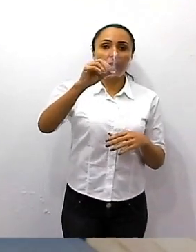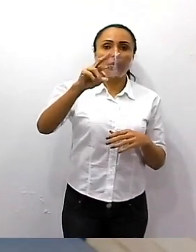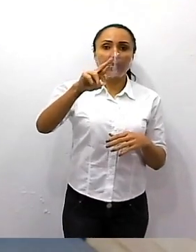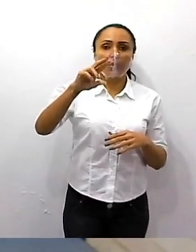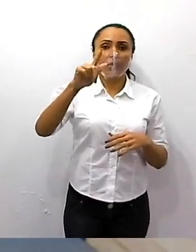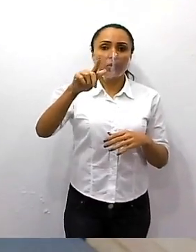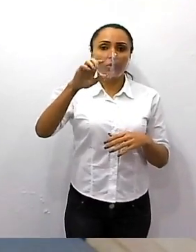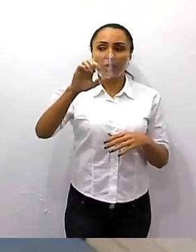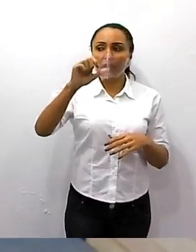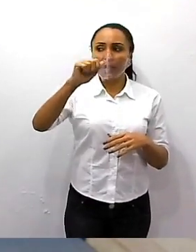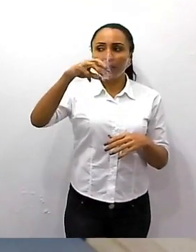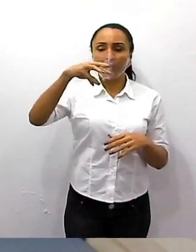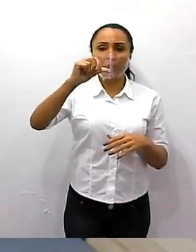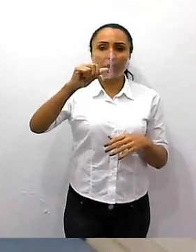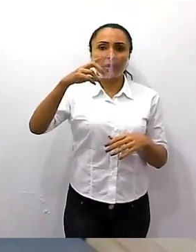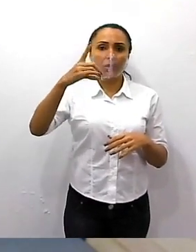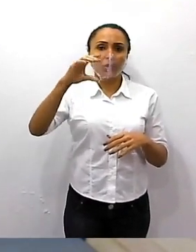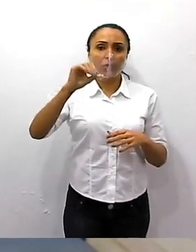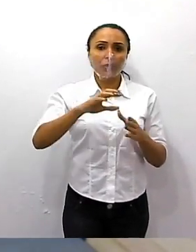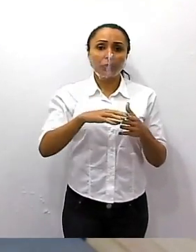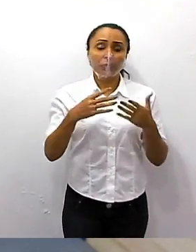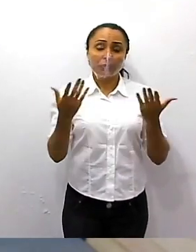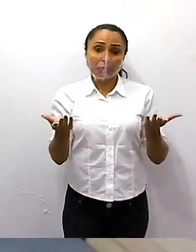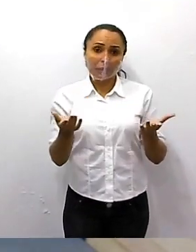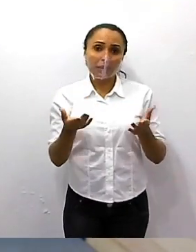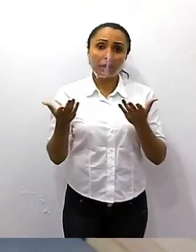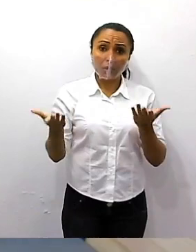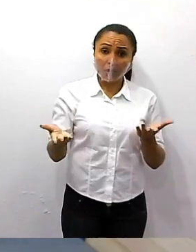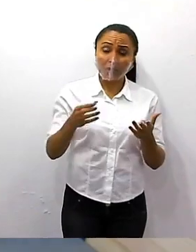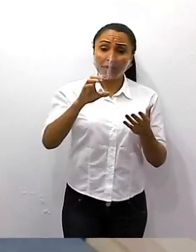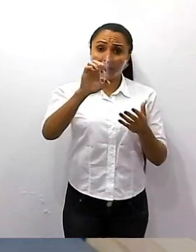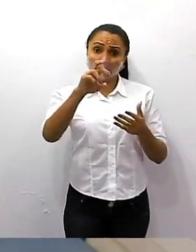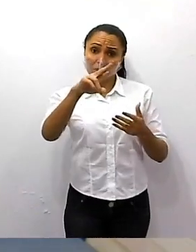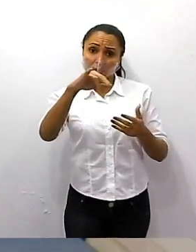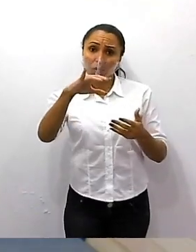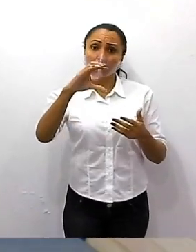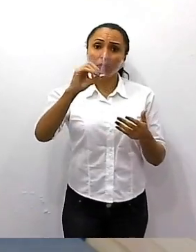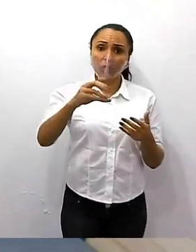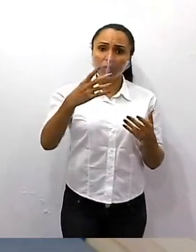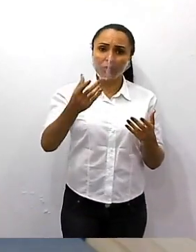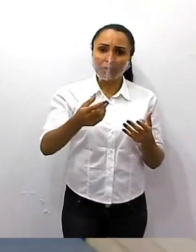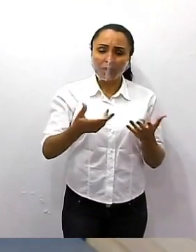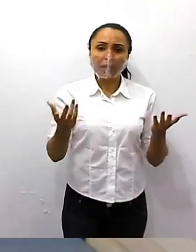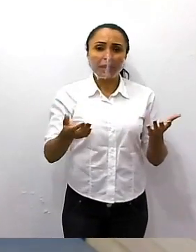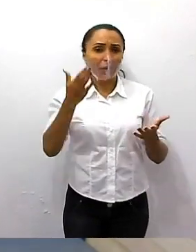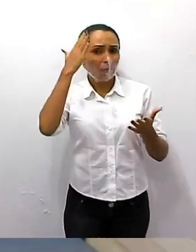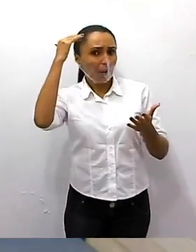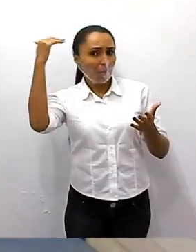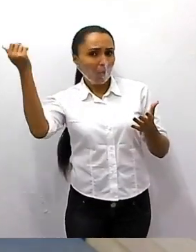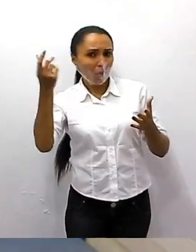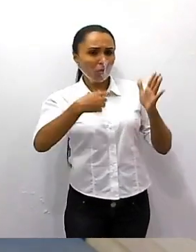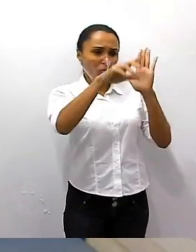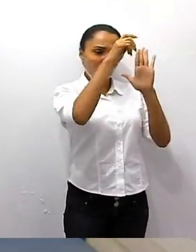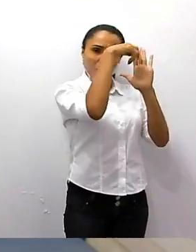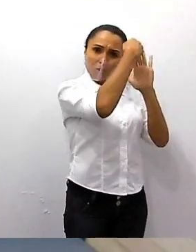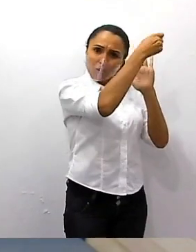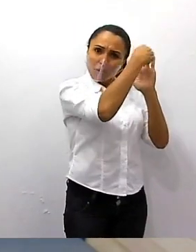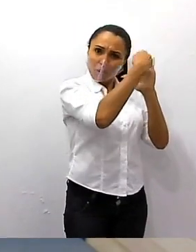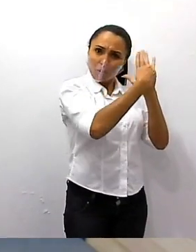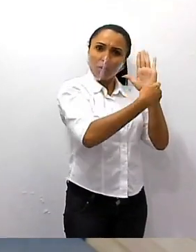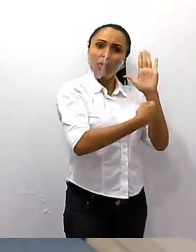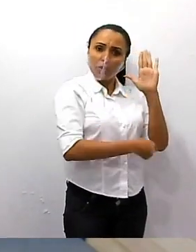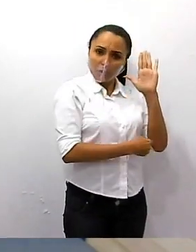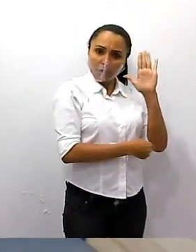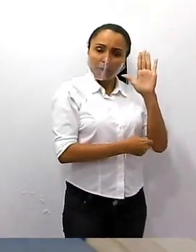do Rego, Raquel de Queiroz, não é isso? Érico Veríssimo. Então, são grandes escritores dessa segunda fase